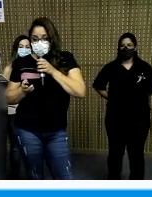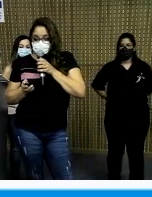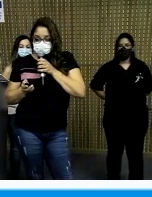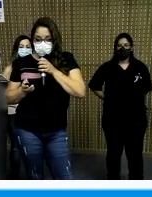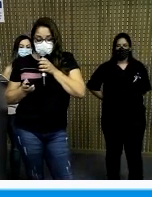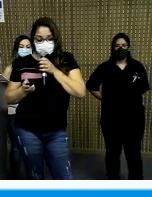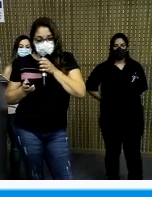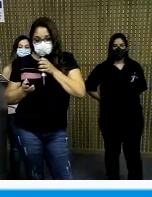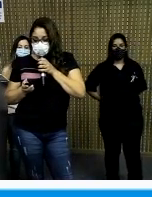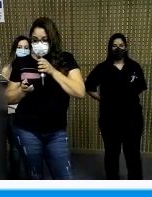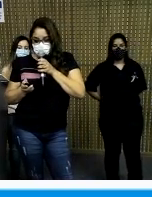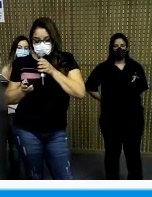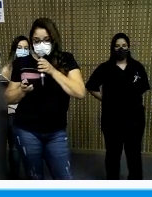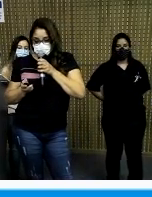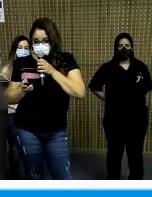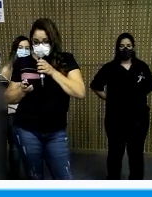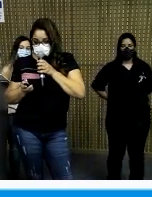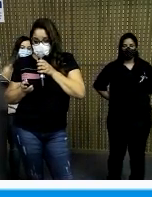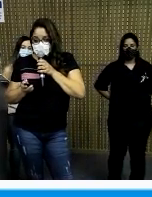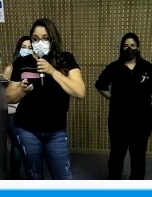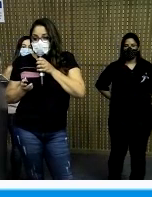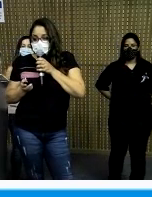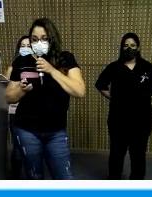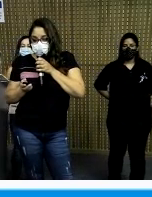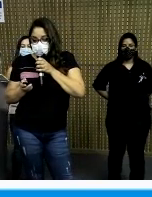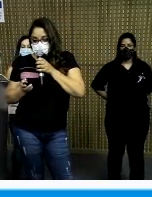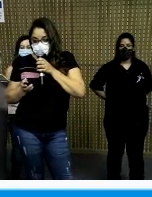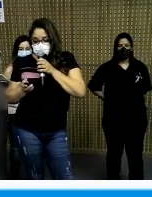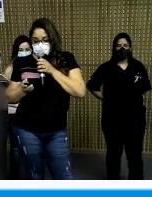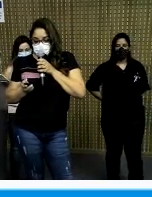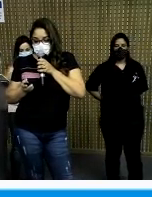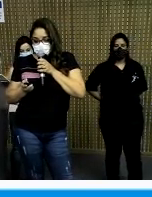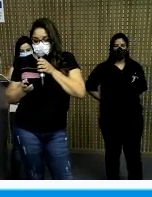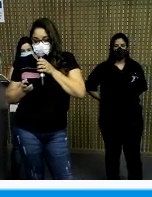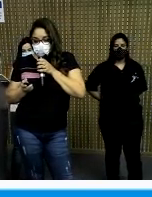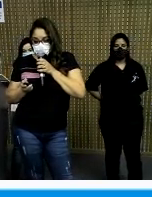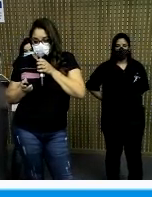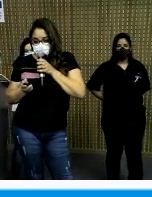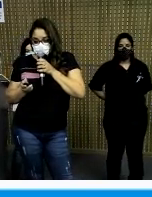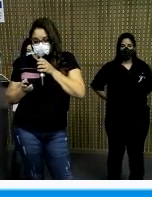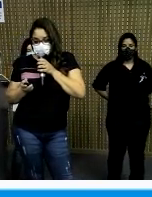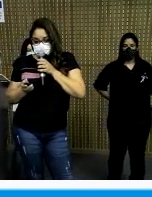rápido, em 2020 nós não tivemos esse registro, e no primeiro semestre isso chega a